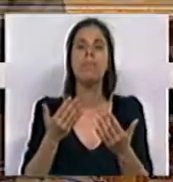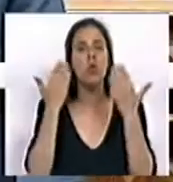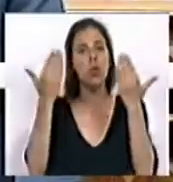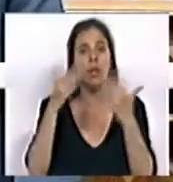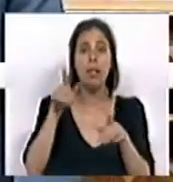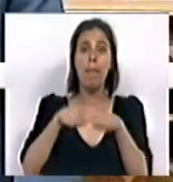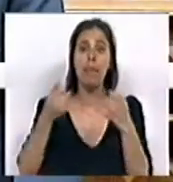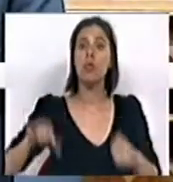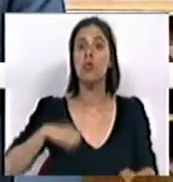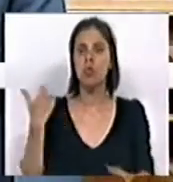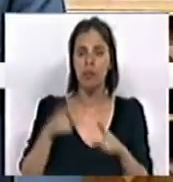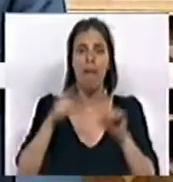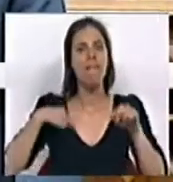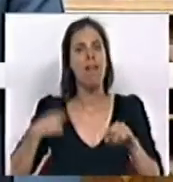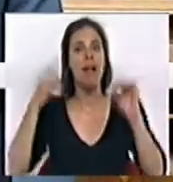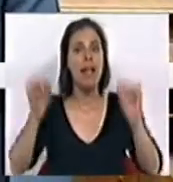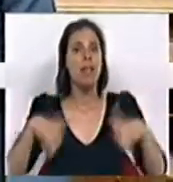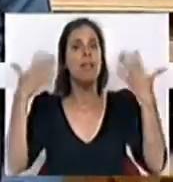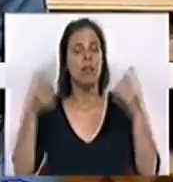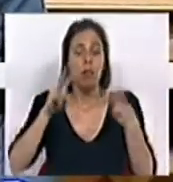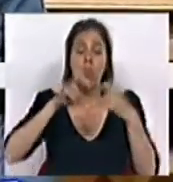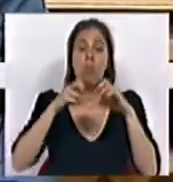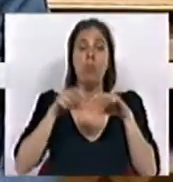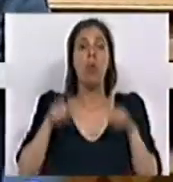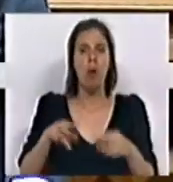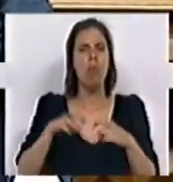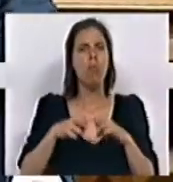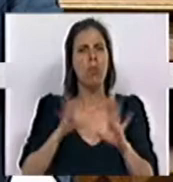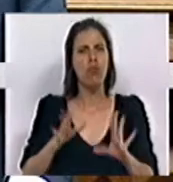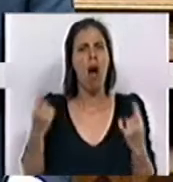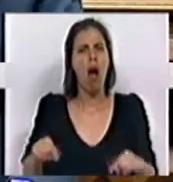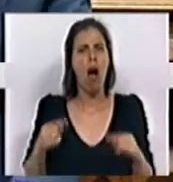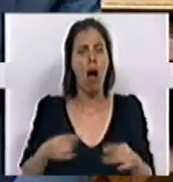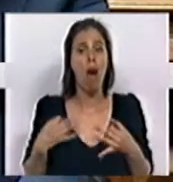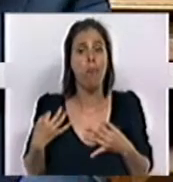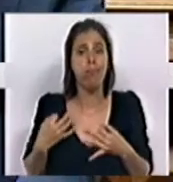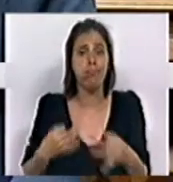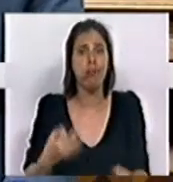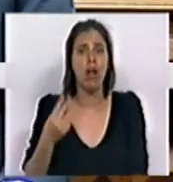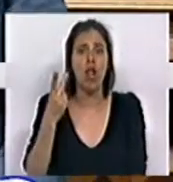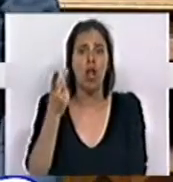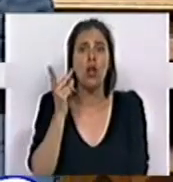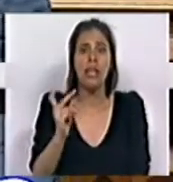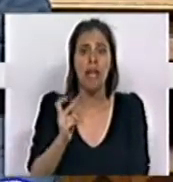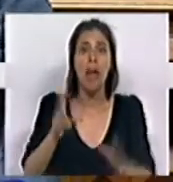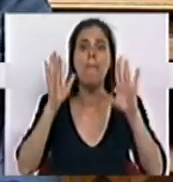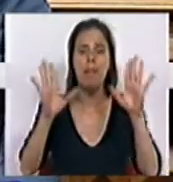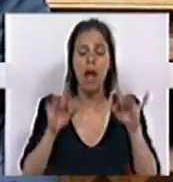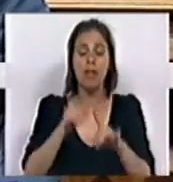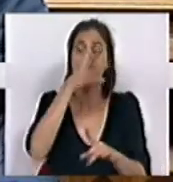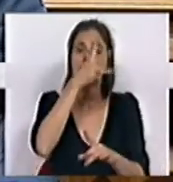felicitar o Partido Ecologista e os Verdes por esta iniciativa. Este problema é um problema que já existe e se arrasta há mais de 2 anos, mas